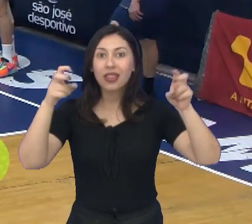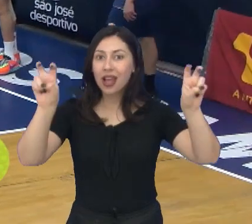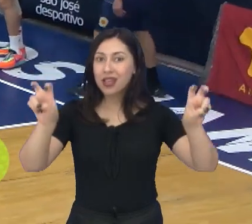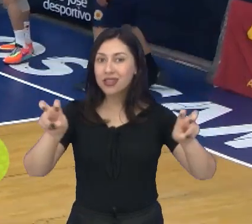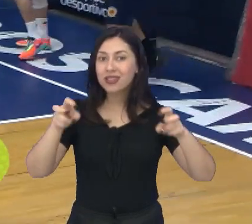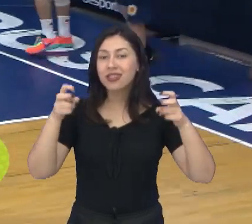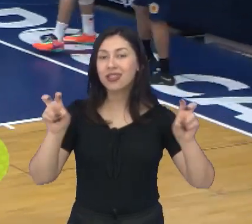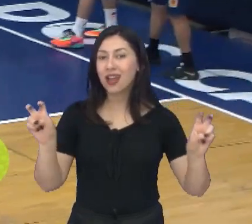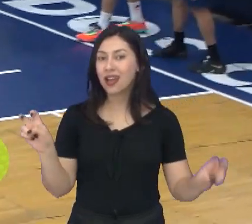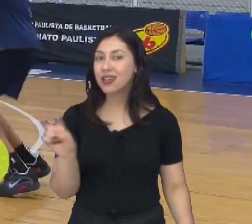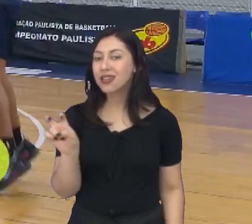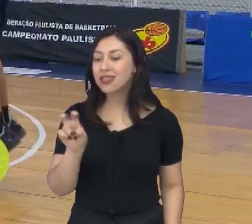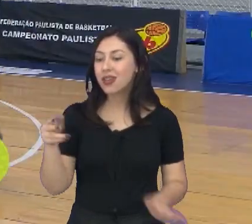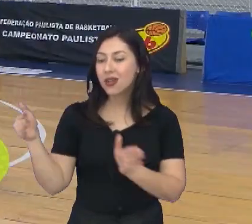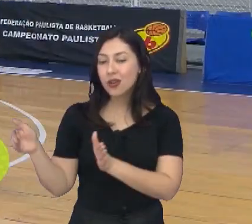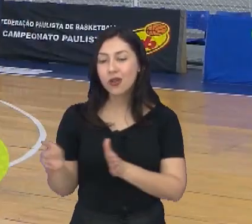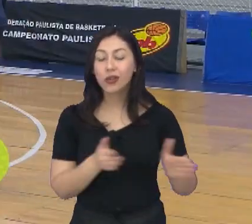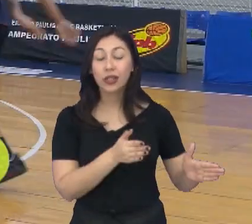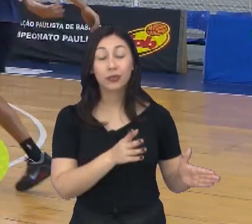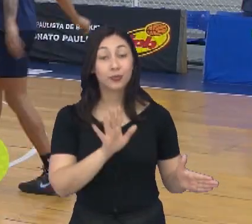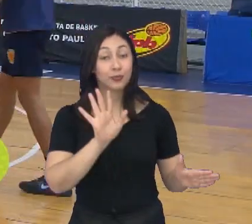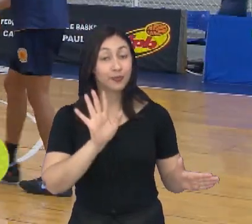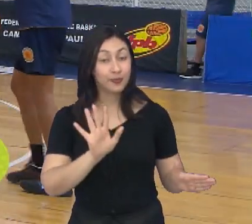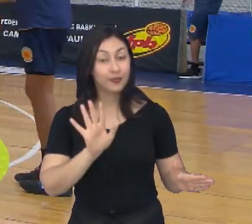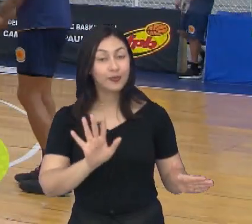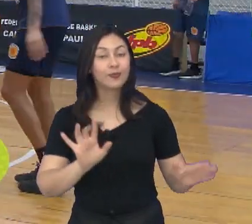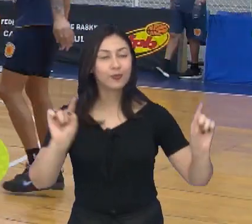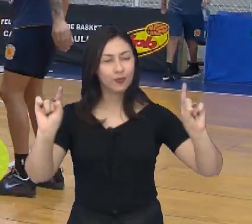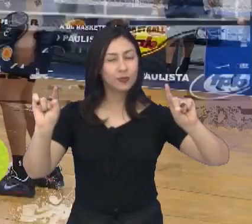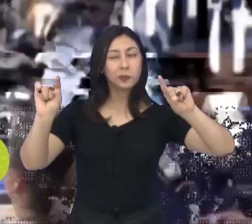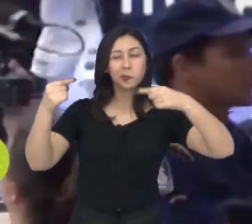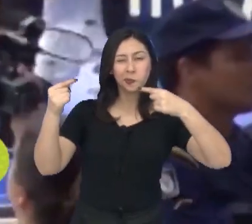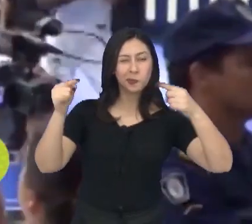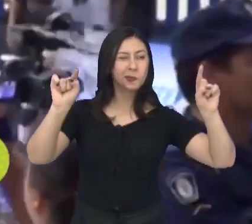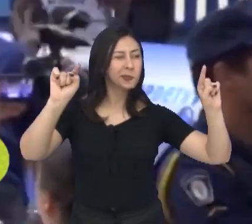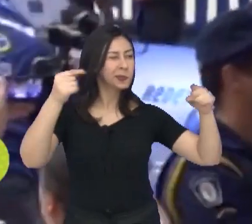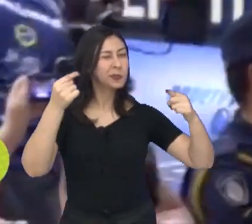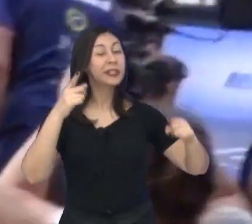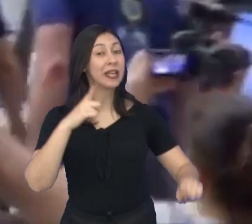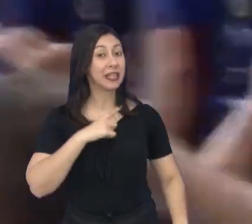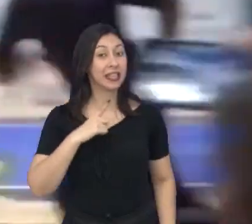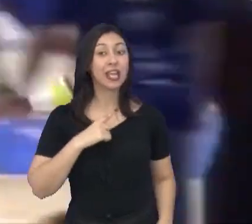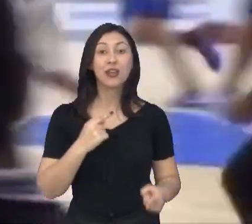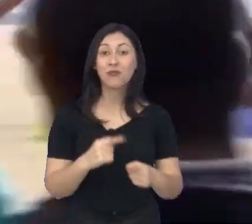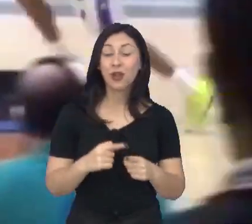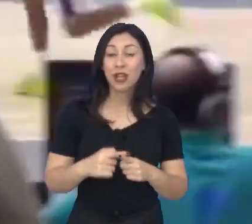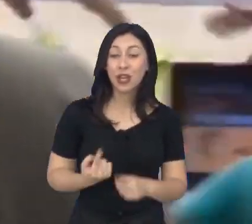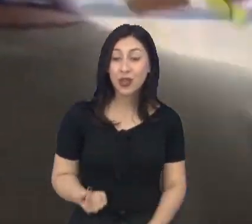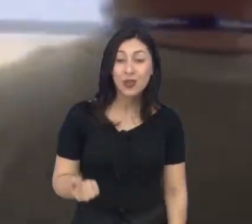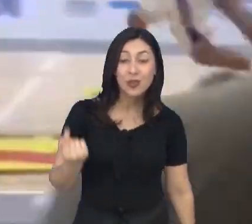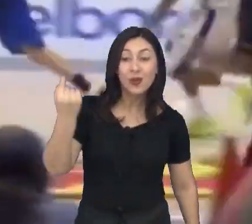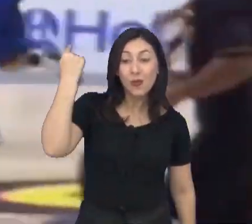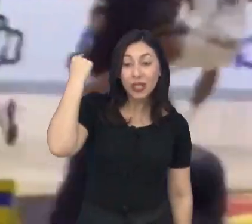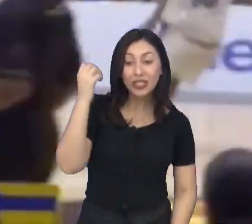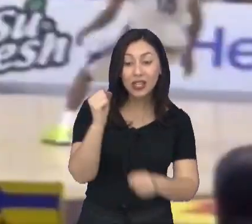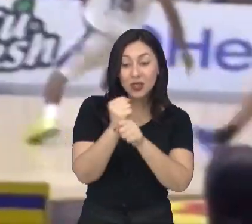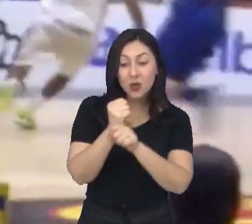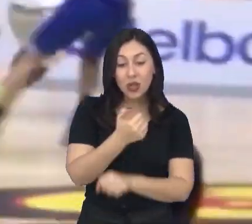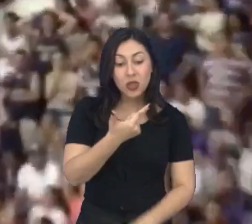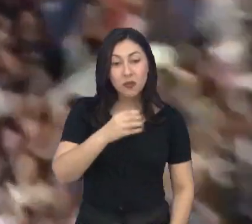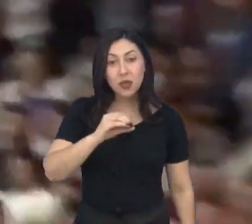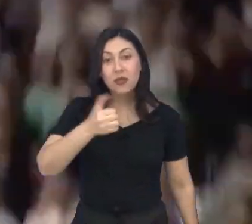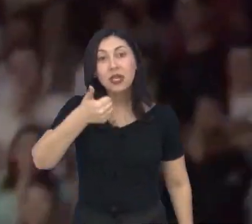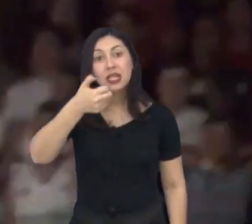do Campeonato Paulista. E olha, tem rivalidade na área, já que os times fizeram a final do torneio em